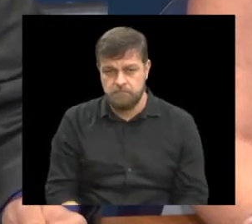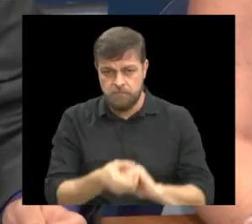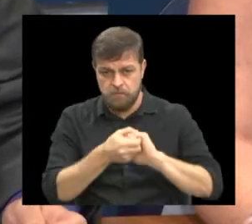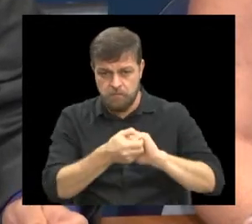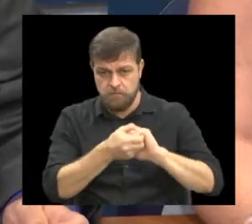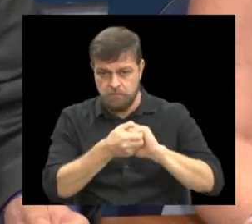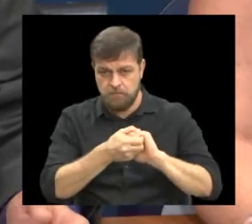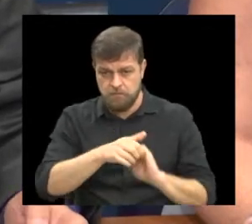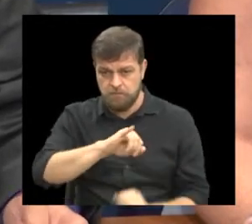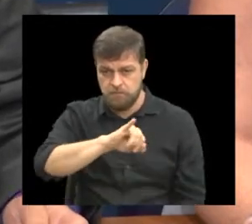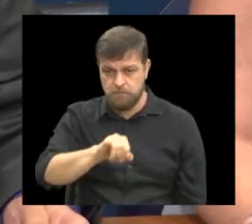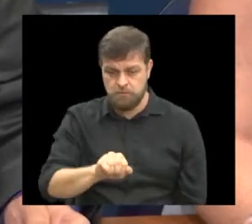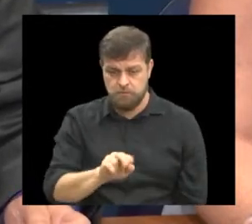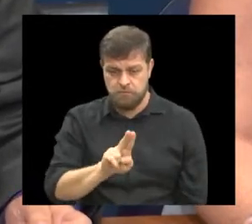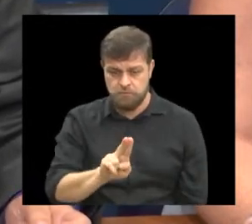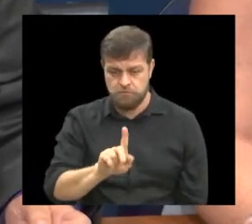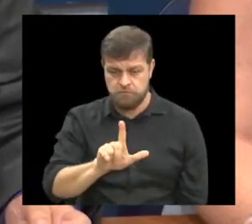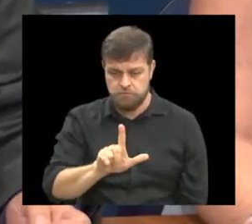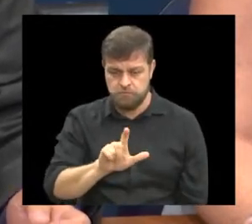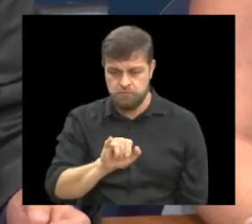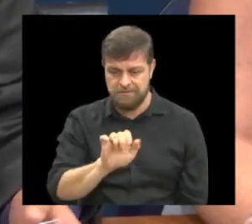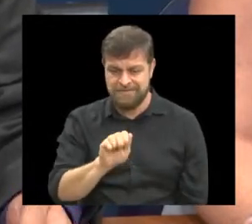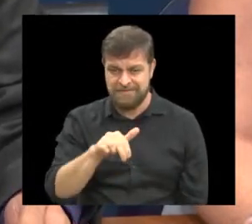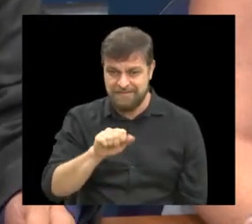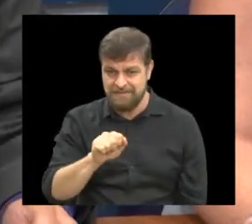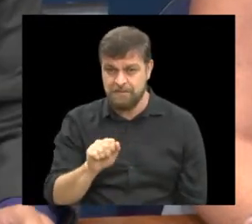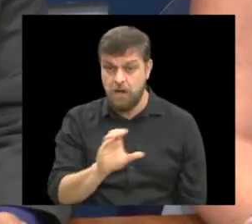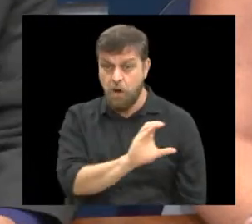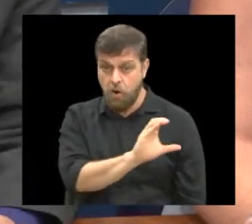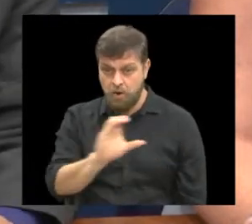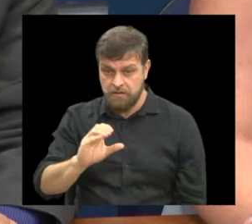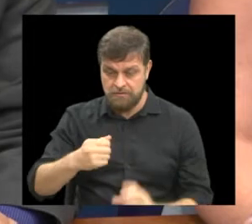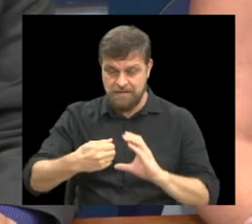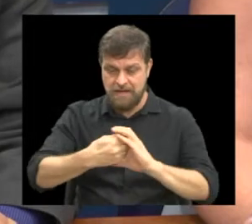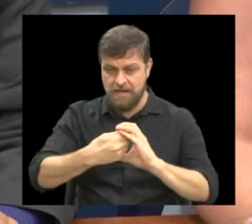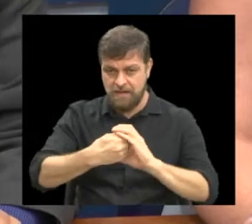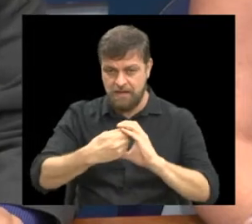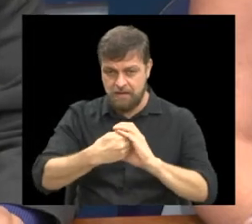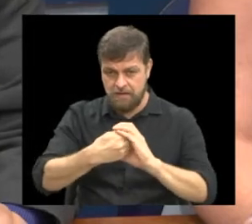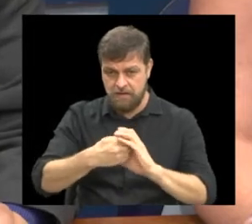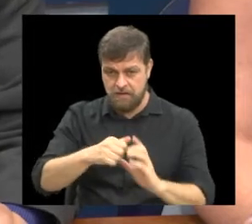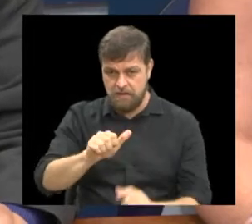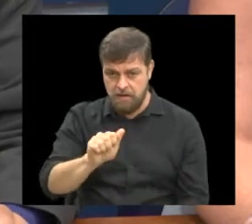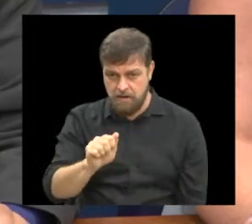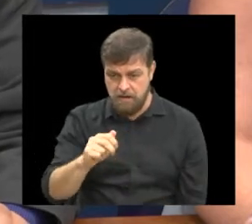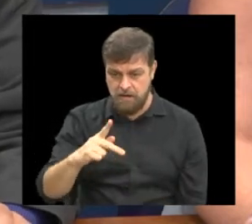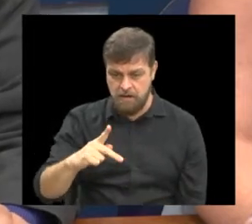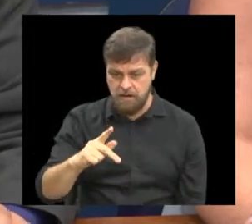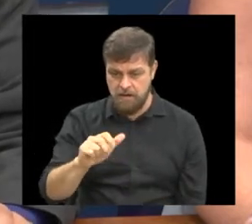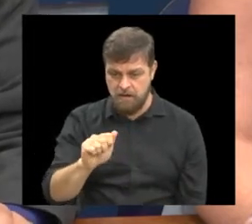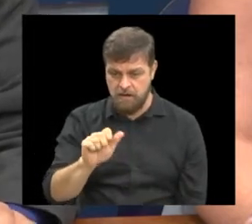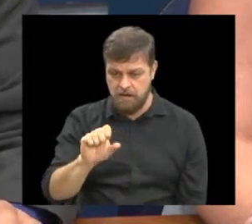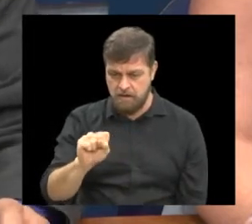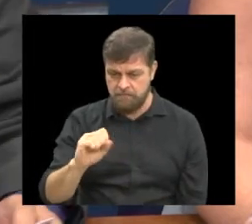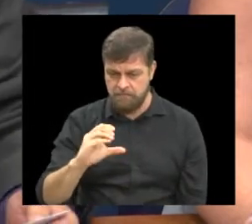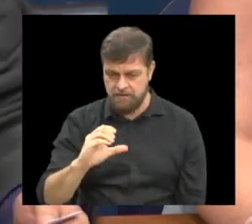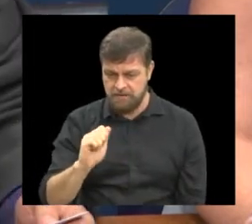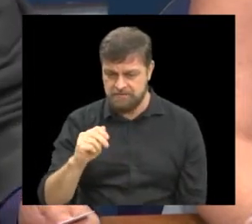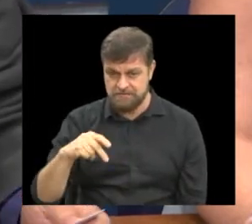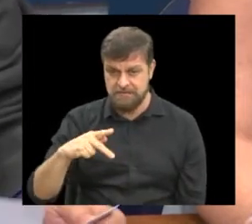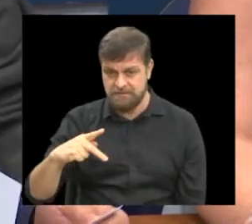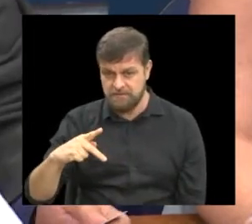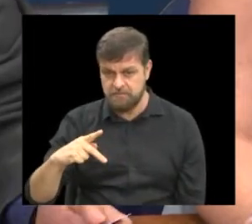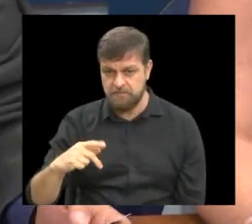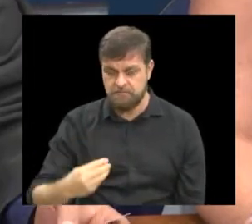Cumprimentar a Juliana Bertelli, que é coordenadora técnica da APASCamp, sempre junto conosco. Muito obrigado pela sua presença.